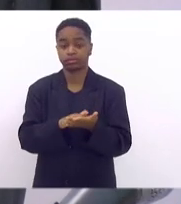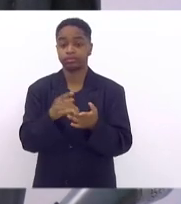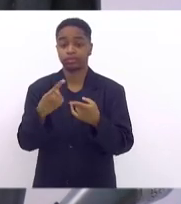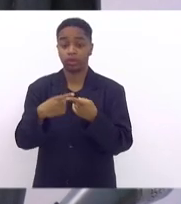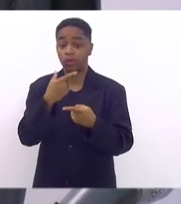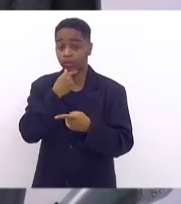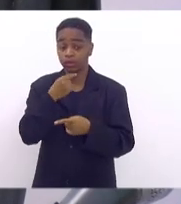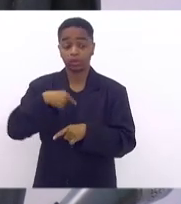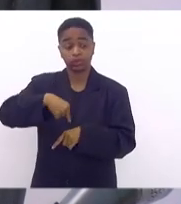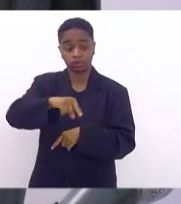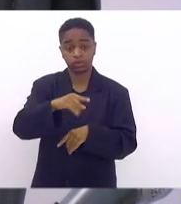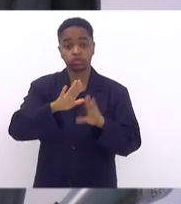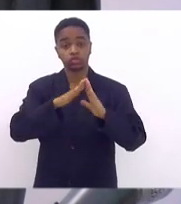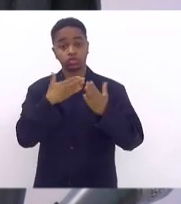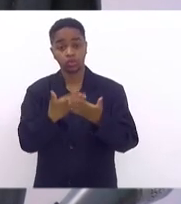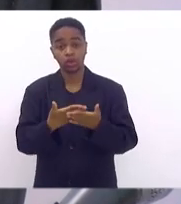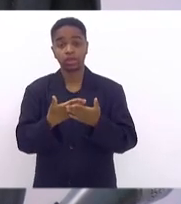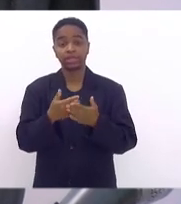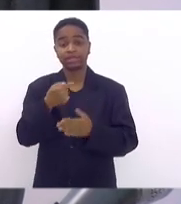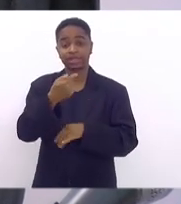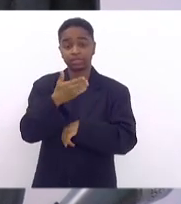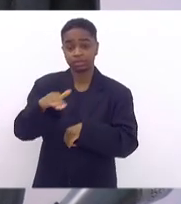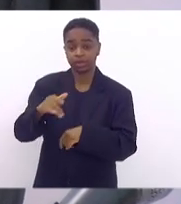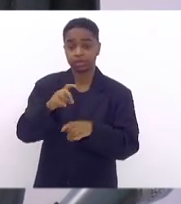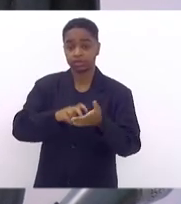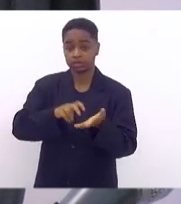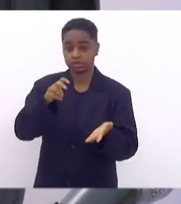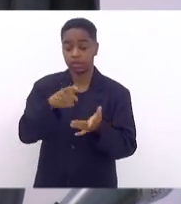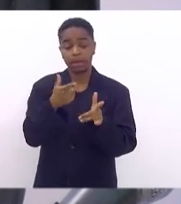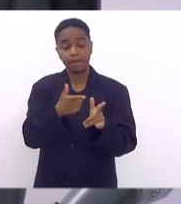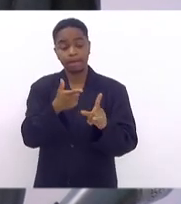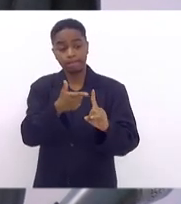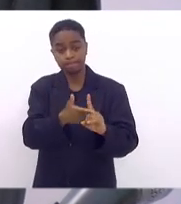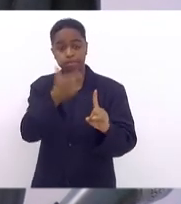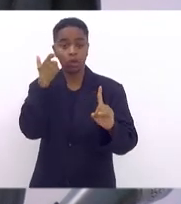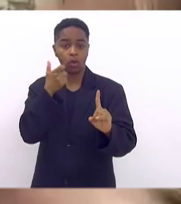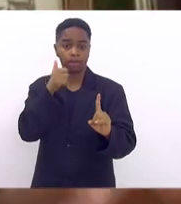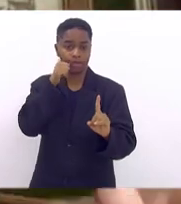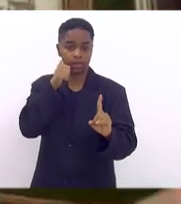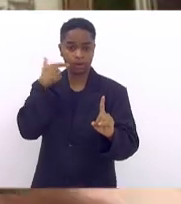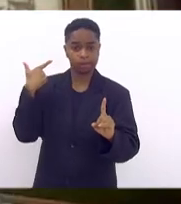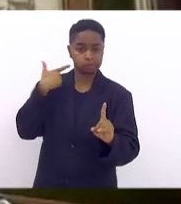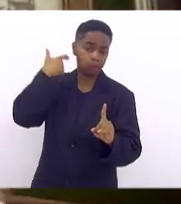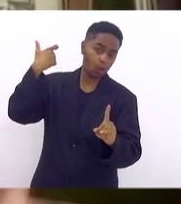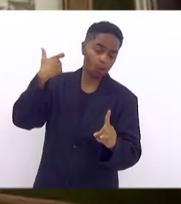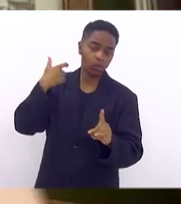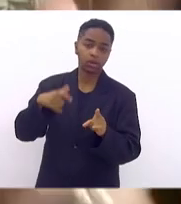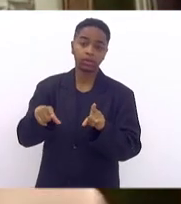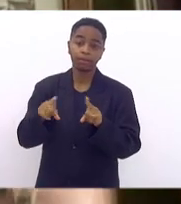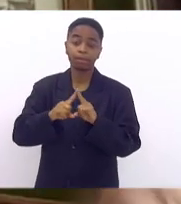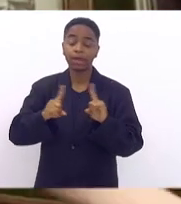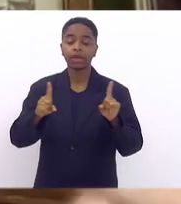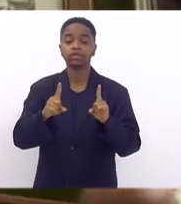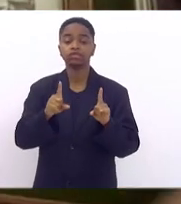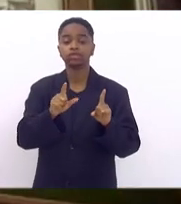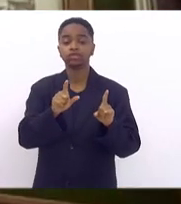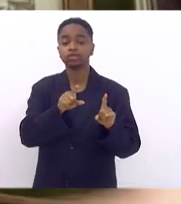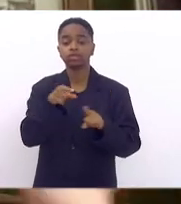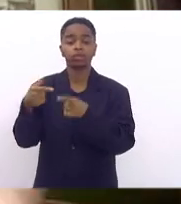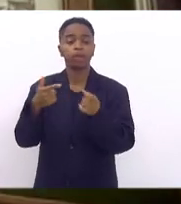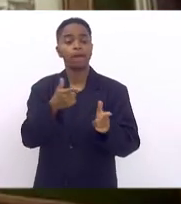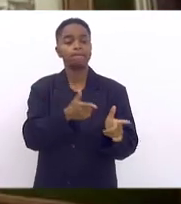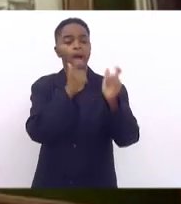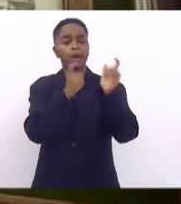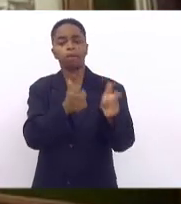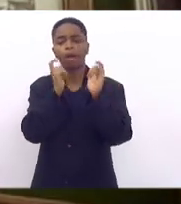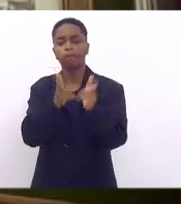menino foi para a escola, às 7:30 da manhã, matou uma menina com um tiro na nuca, ainda saiu desferindo vários outros tiros